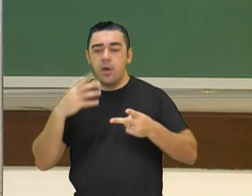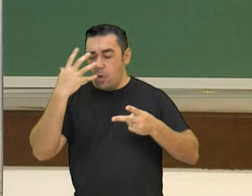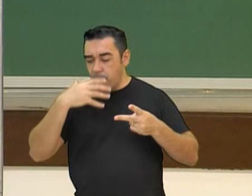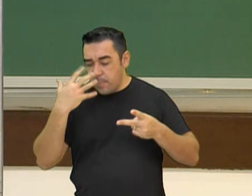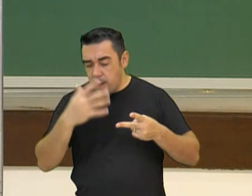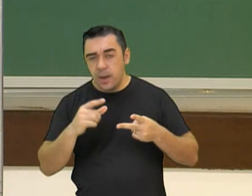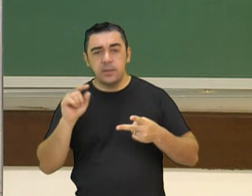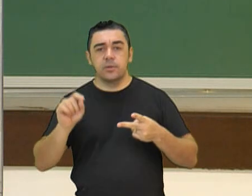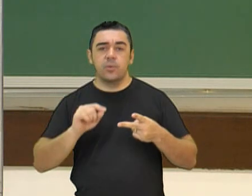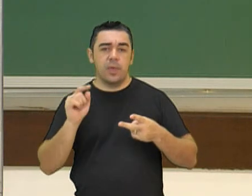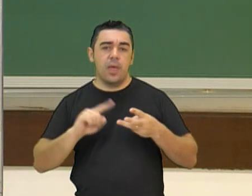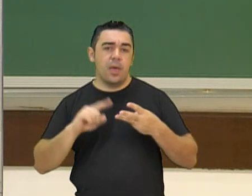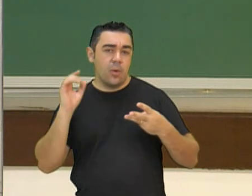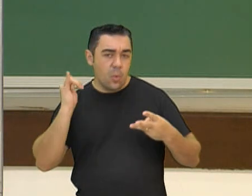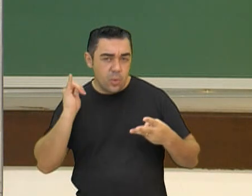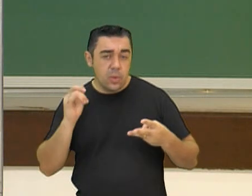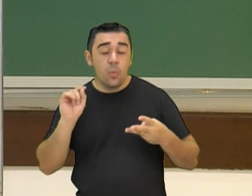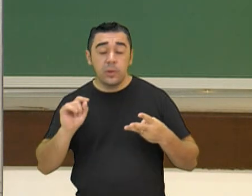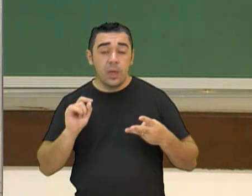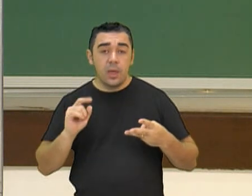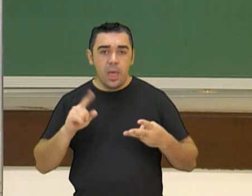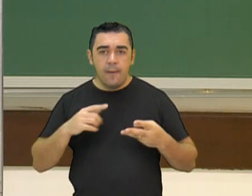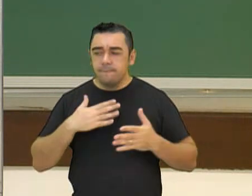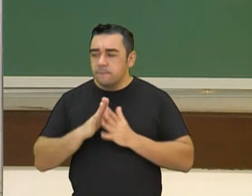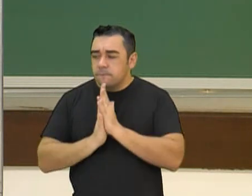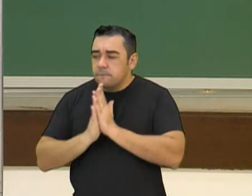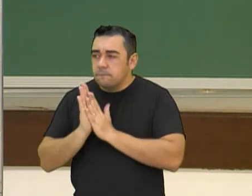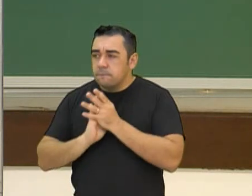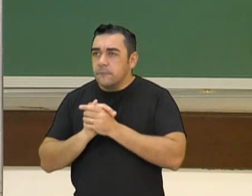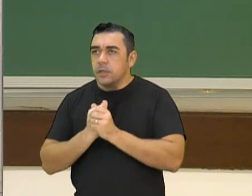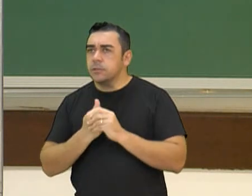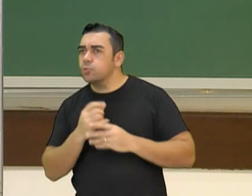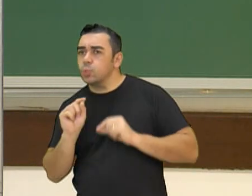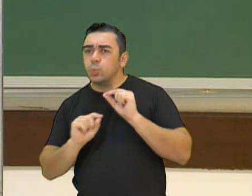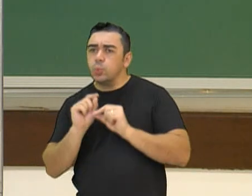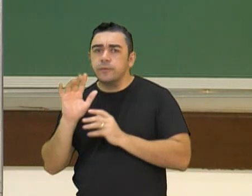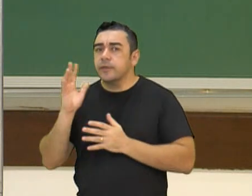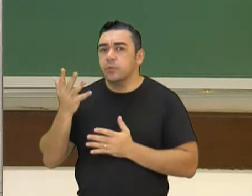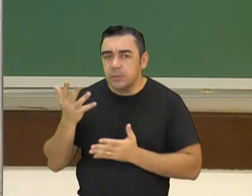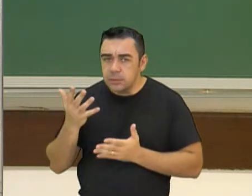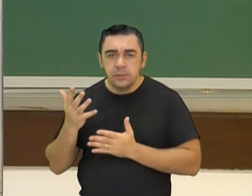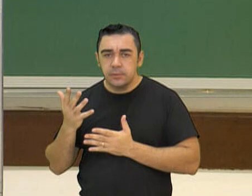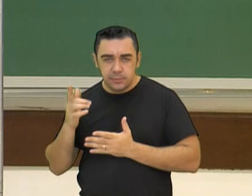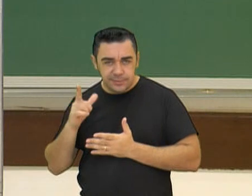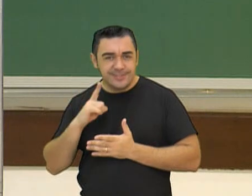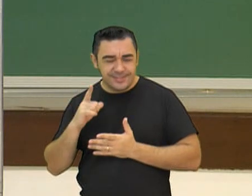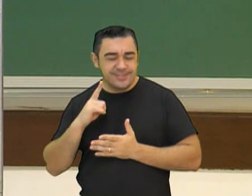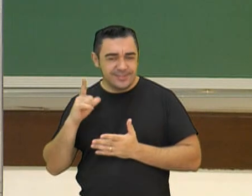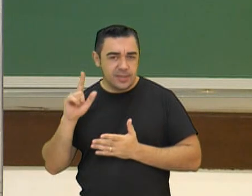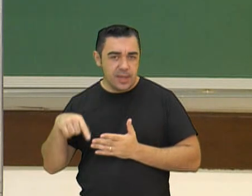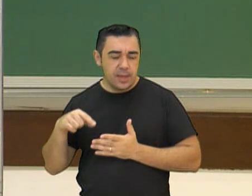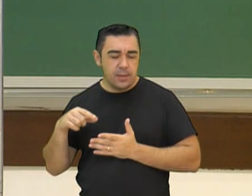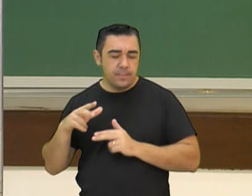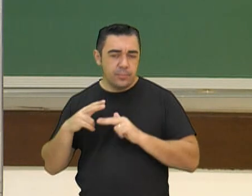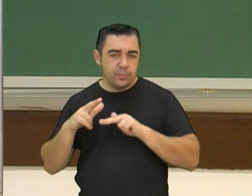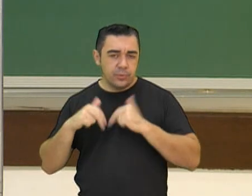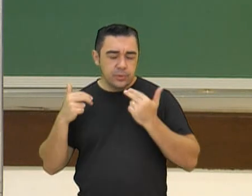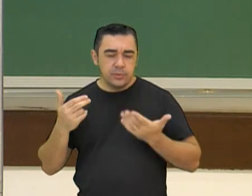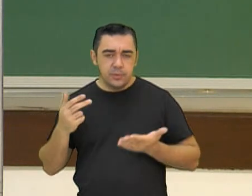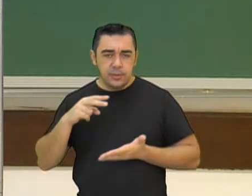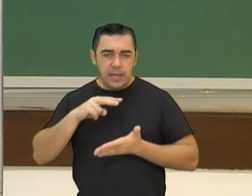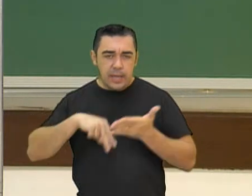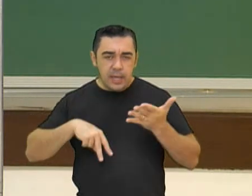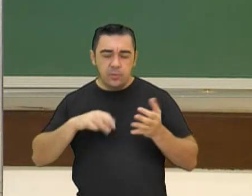romances, dos contos, enfim, é gerar essa expectativa, né, na pessoa que está assistindo, né, ou lendo